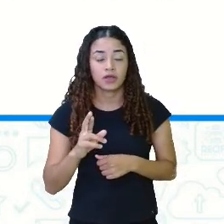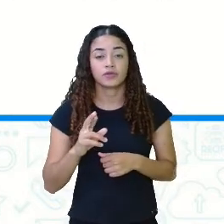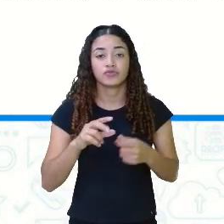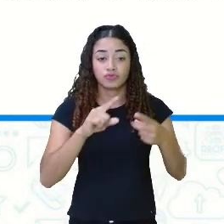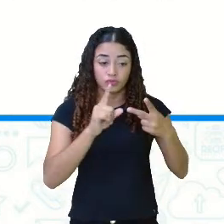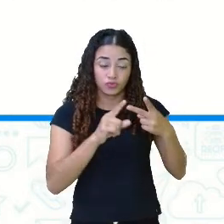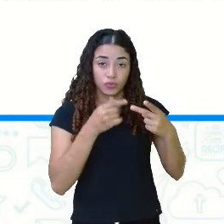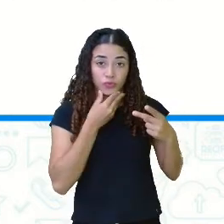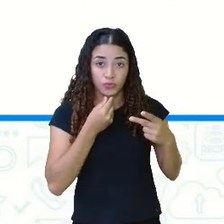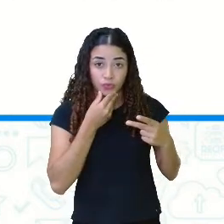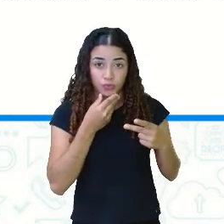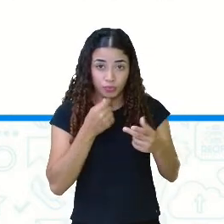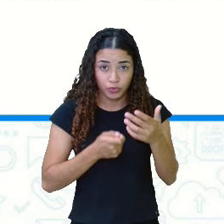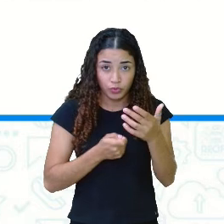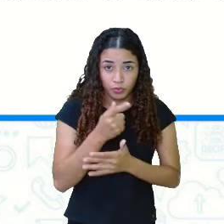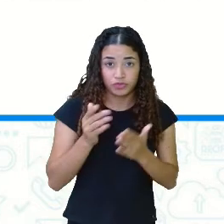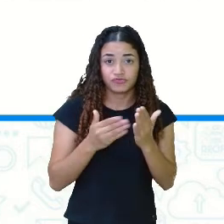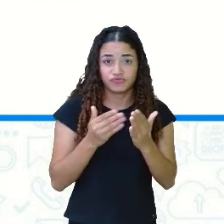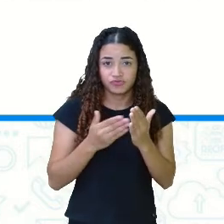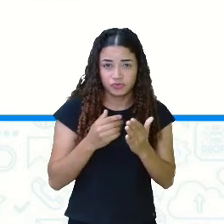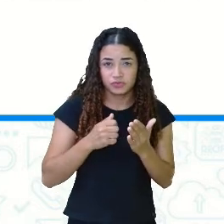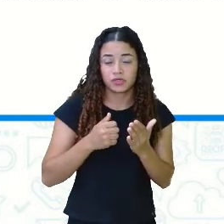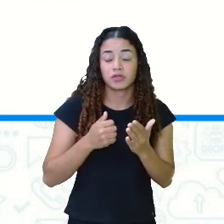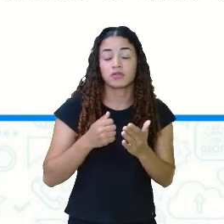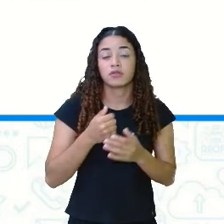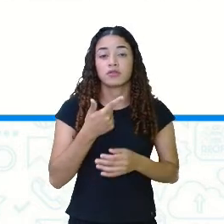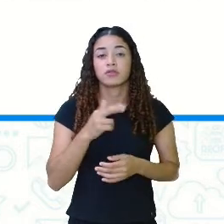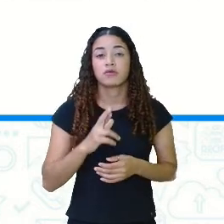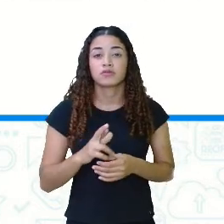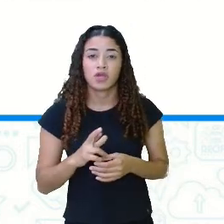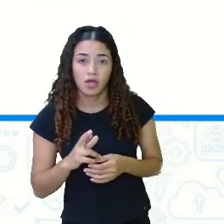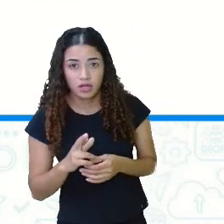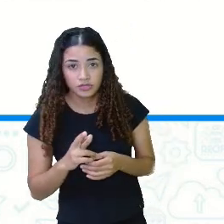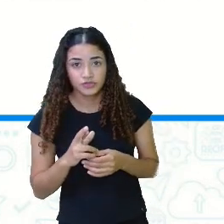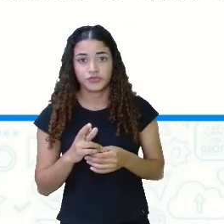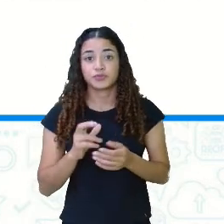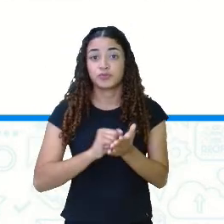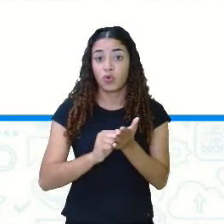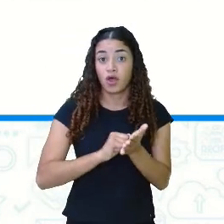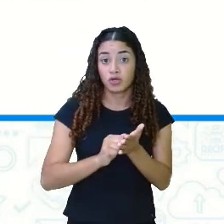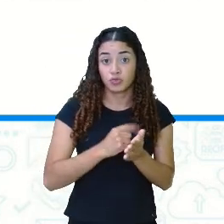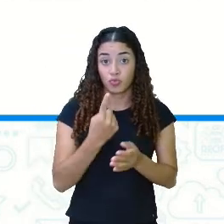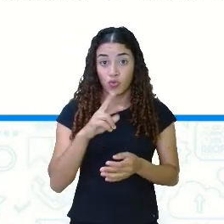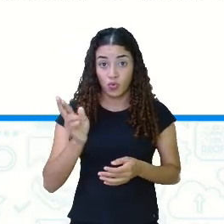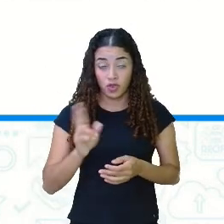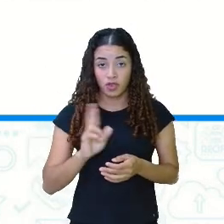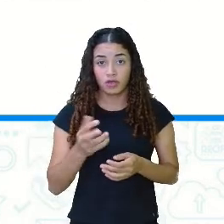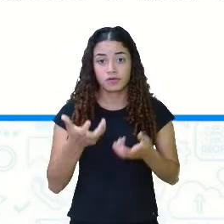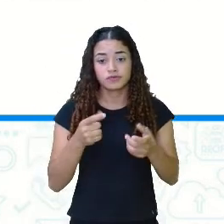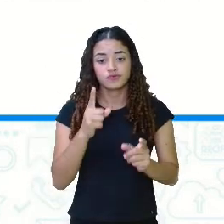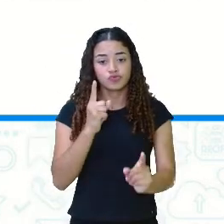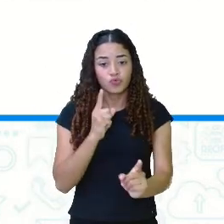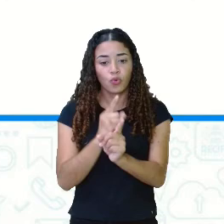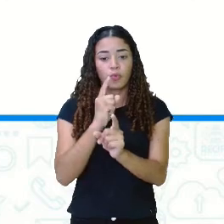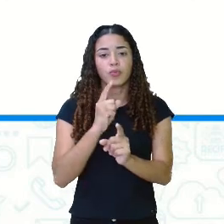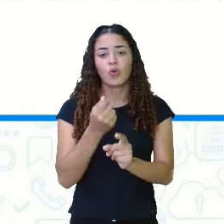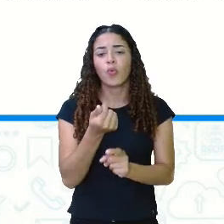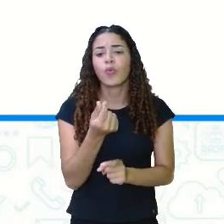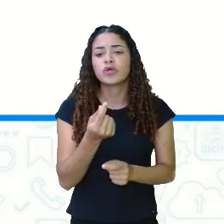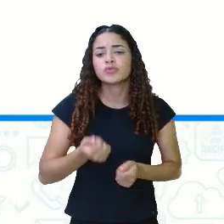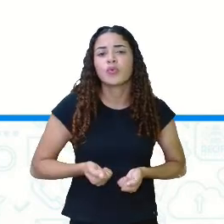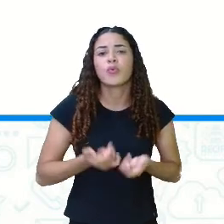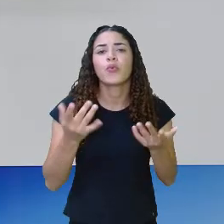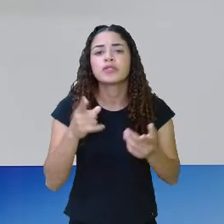por R$ 10, um lápis por R$ 2 e uma borracha por R$ 1. Descubra o valor que cada um deles gastou